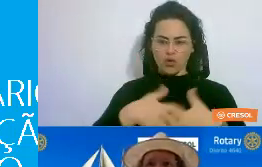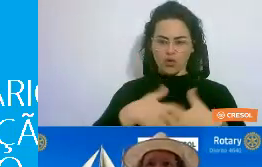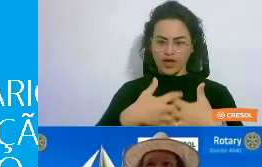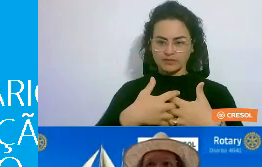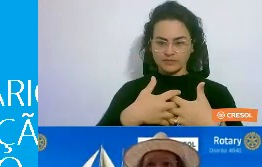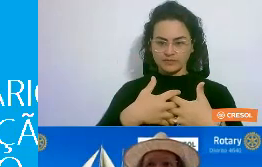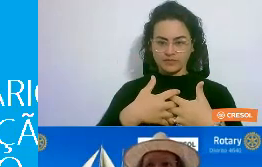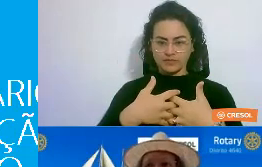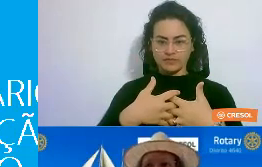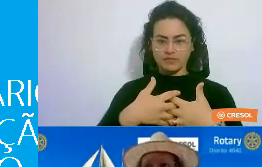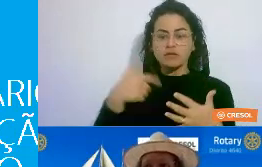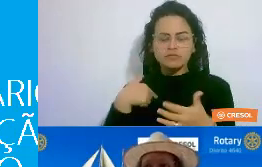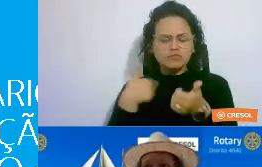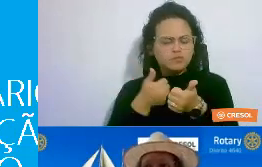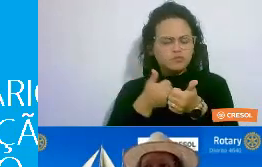de perto a